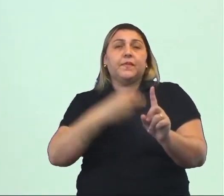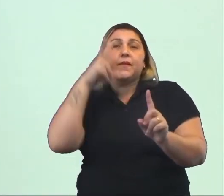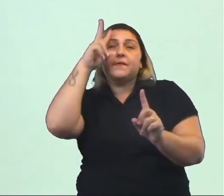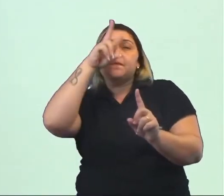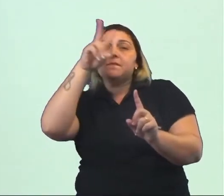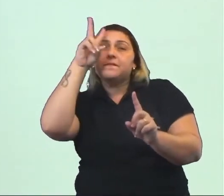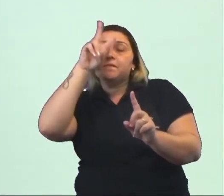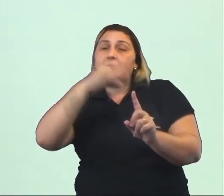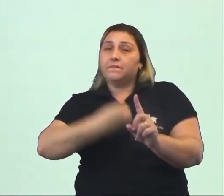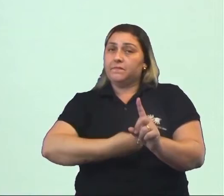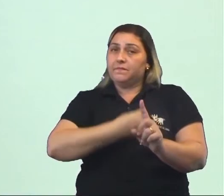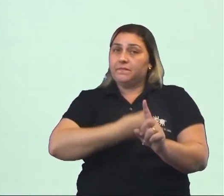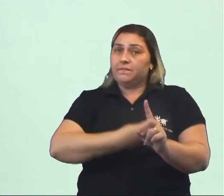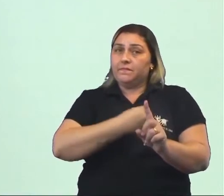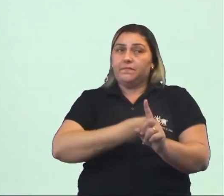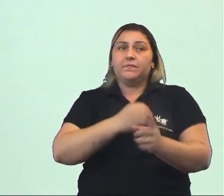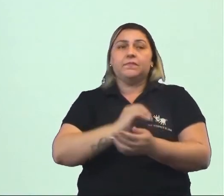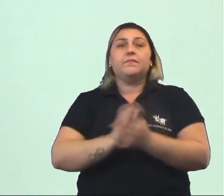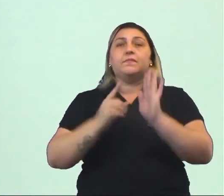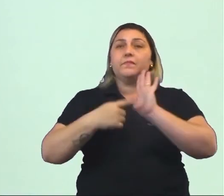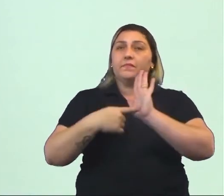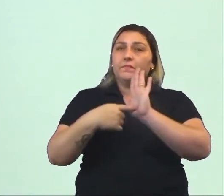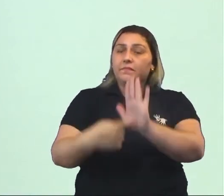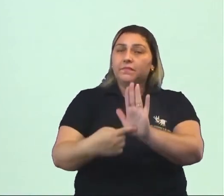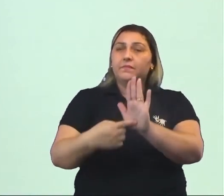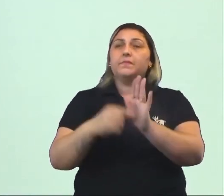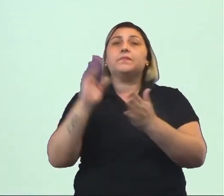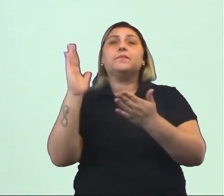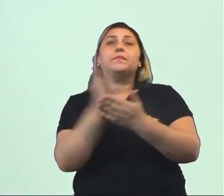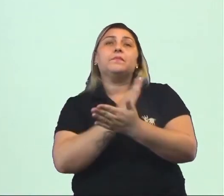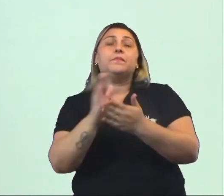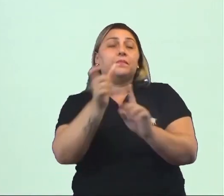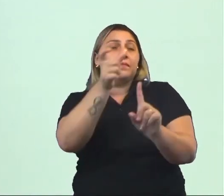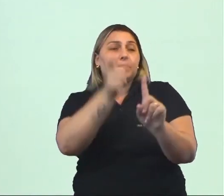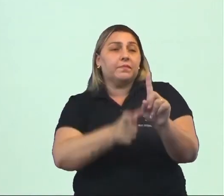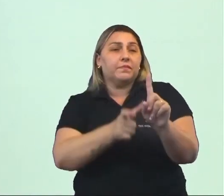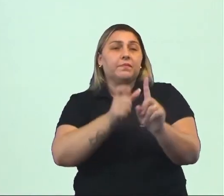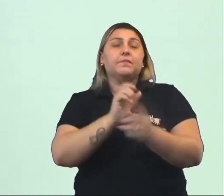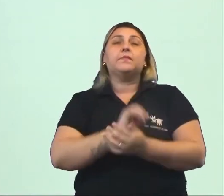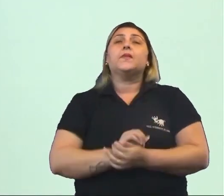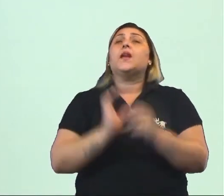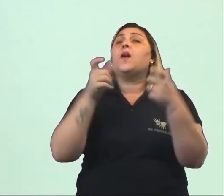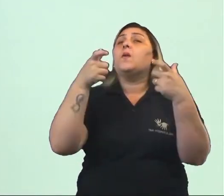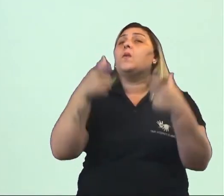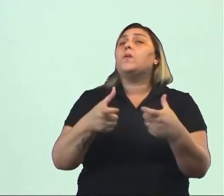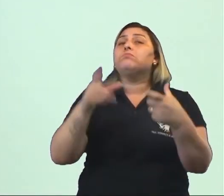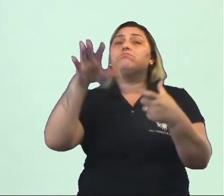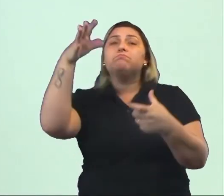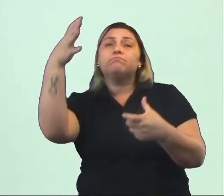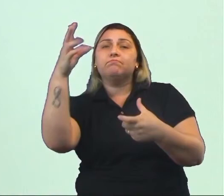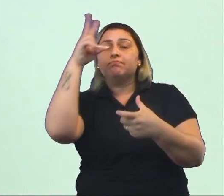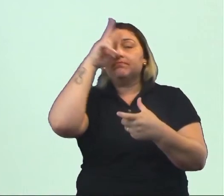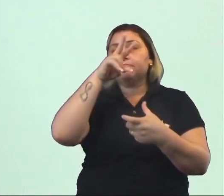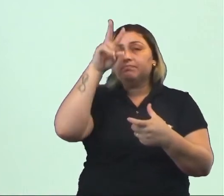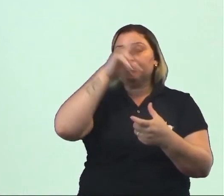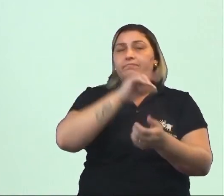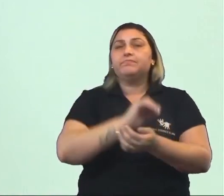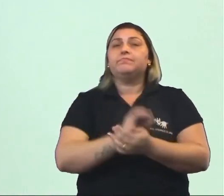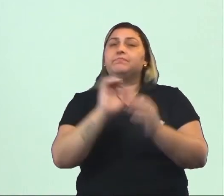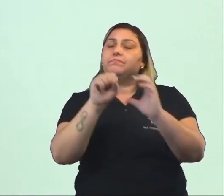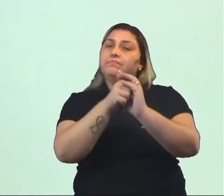suas memórias. E ele apresenta ali alguns personagens e onde está acontecendo essa história.